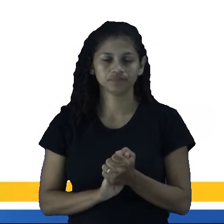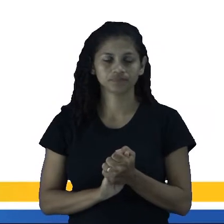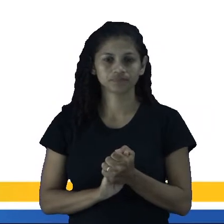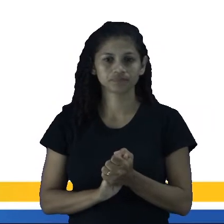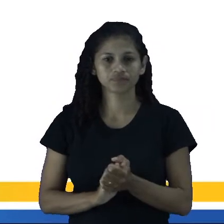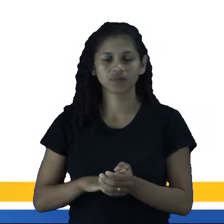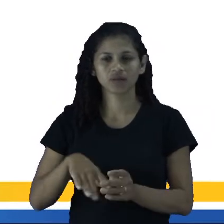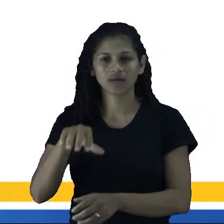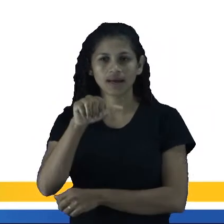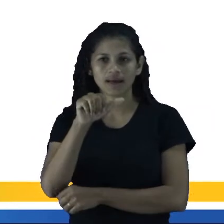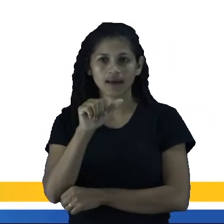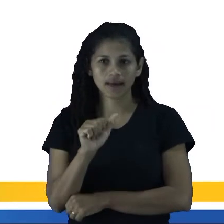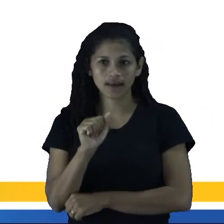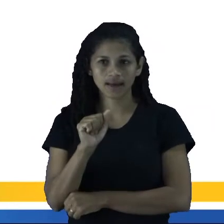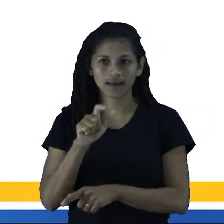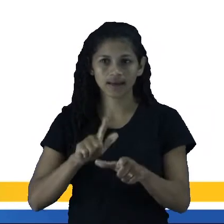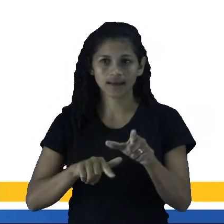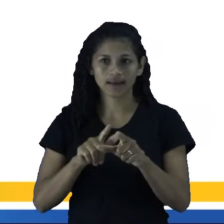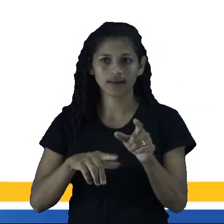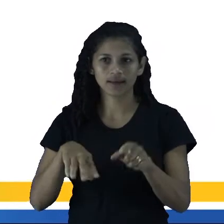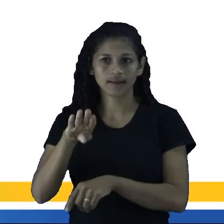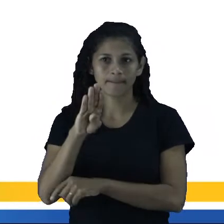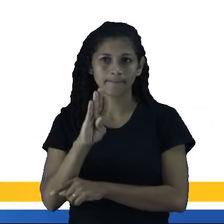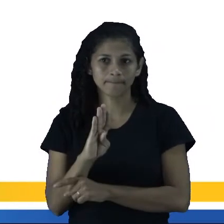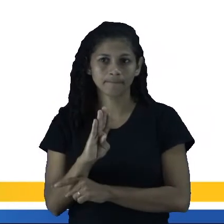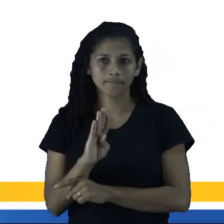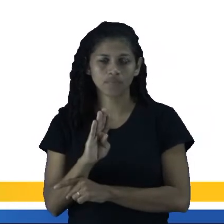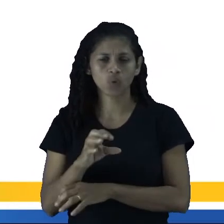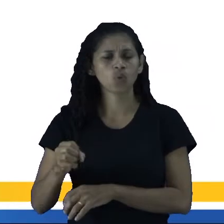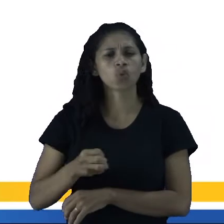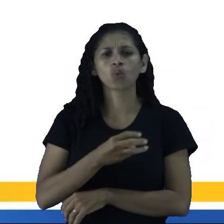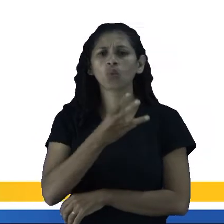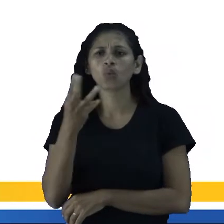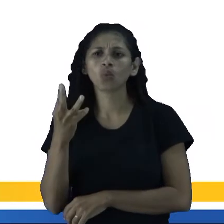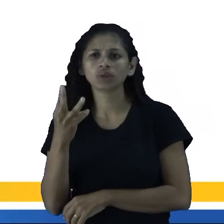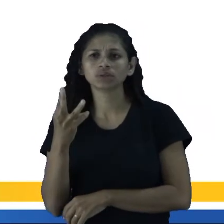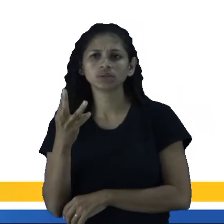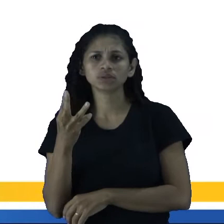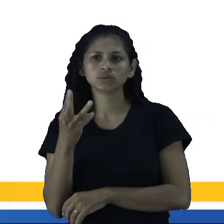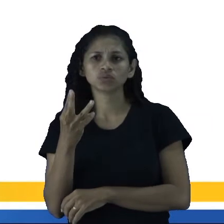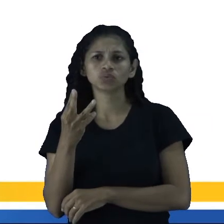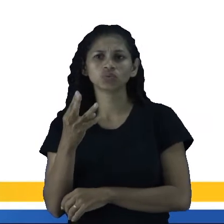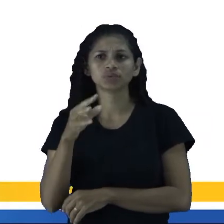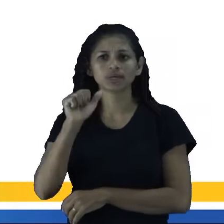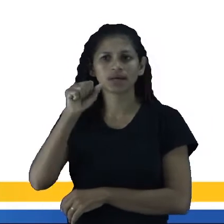Aí, letra B. Quantos são os anagramas que começam com a letra A? Aqui já muda.